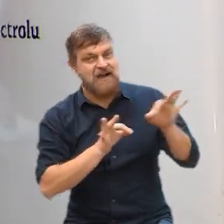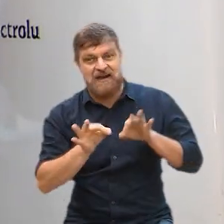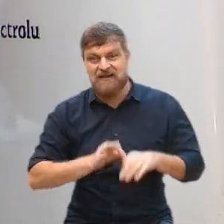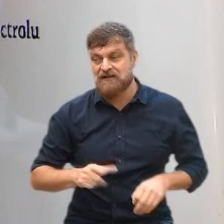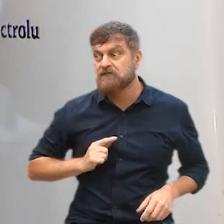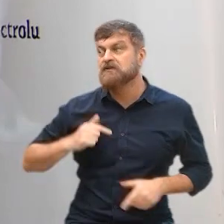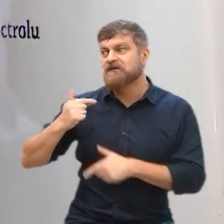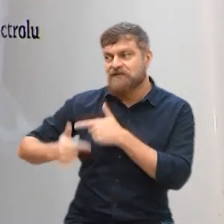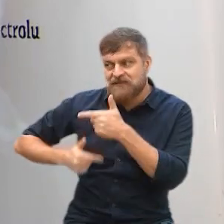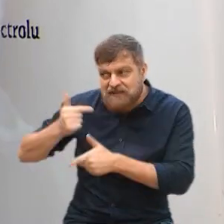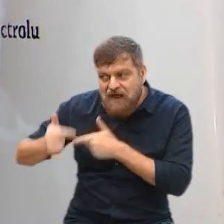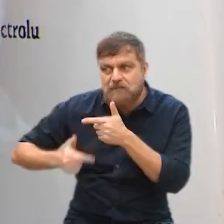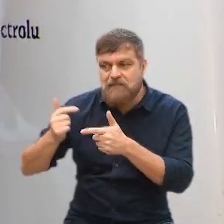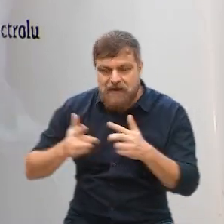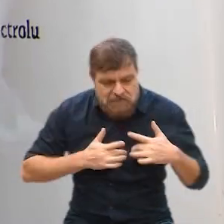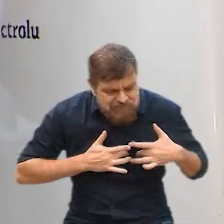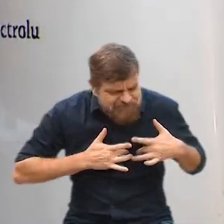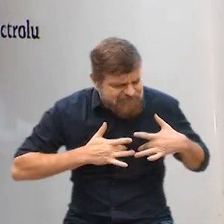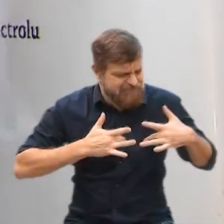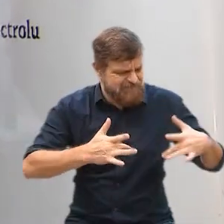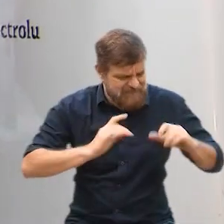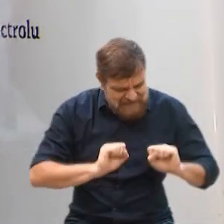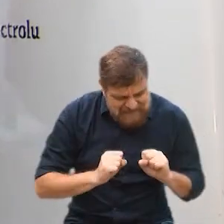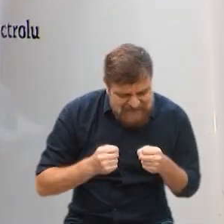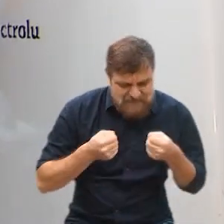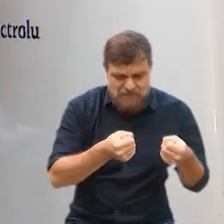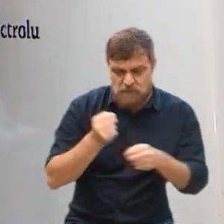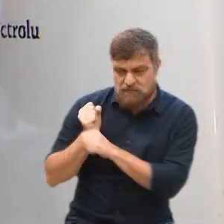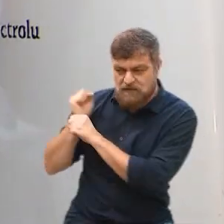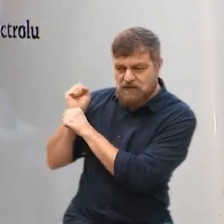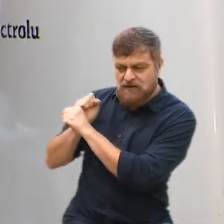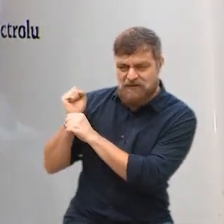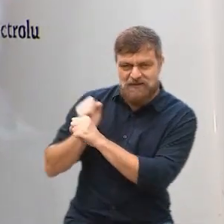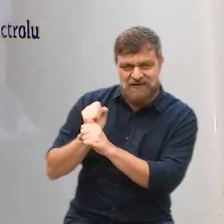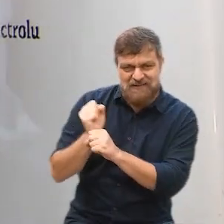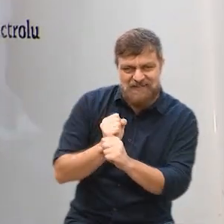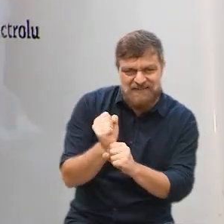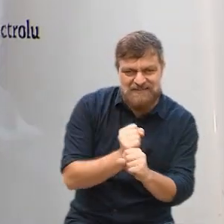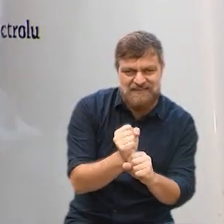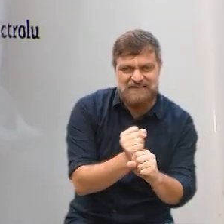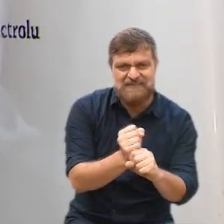muito trabalho, muita dedicação, de anos e anos, né, Mina?